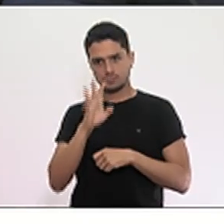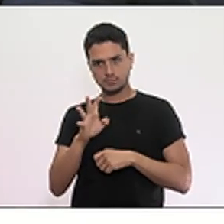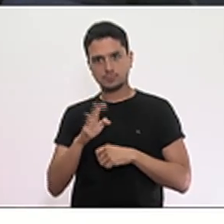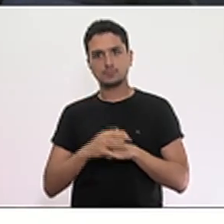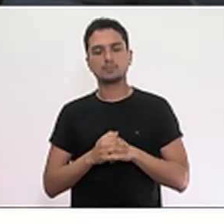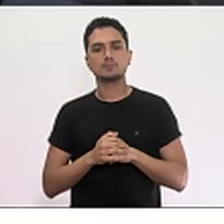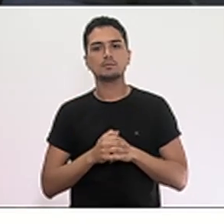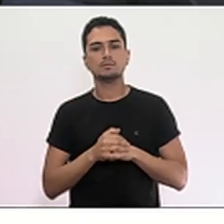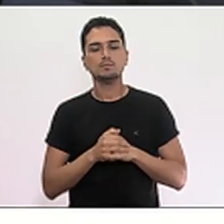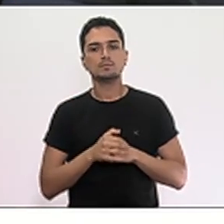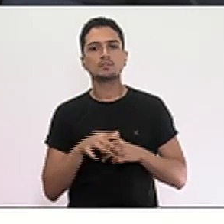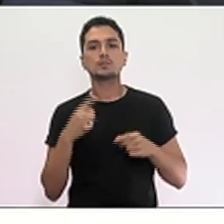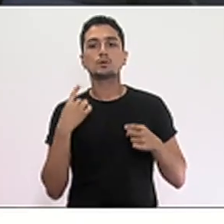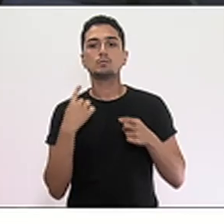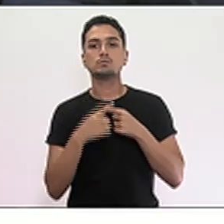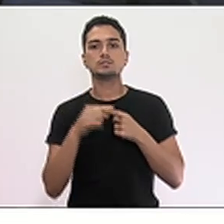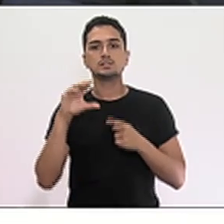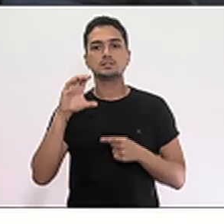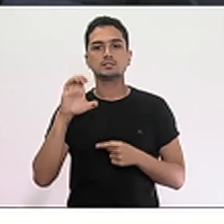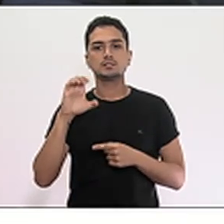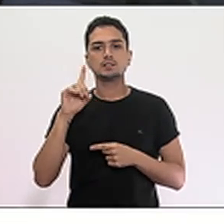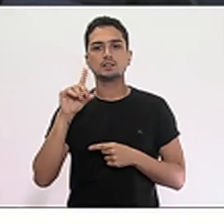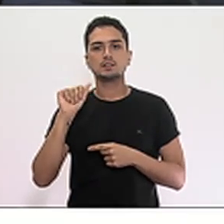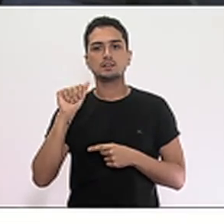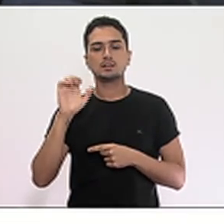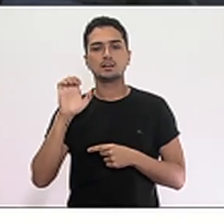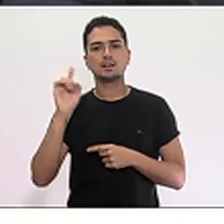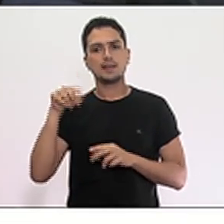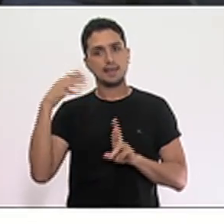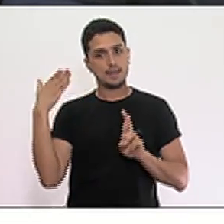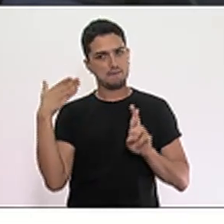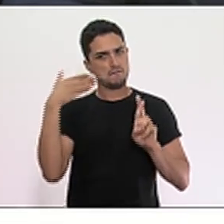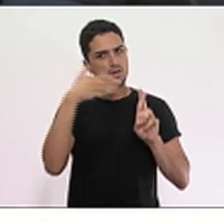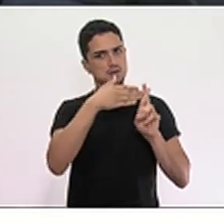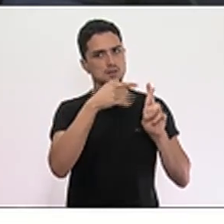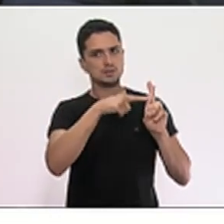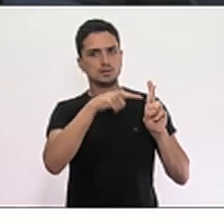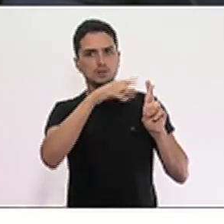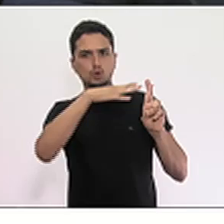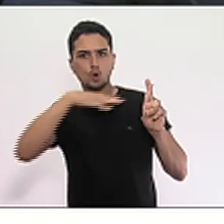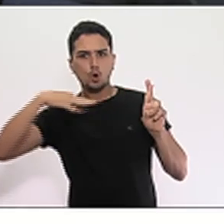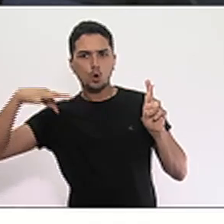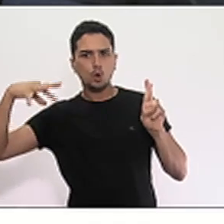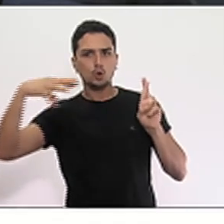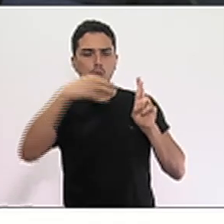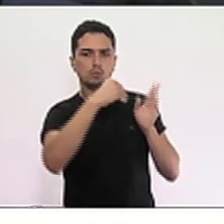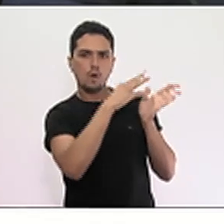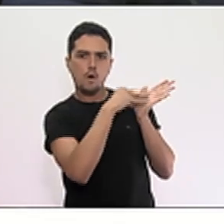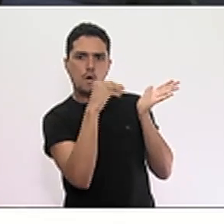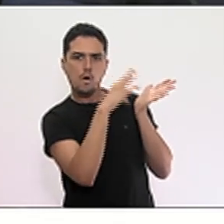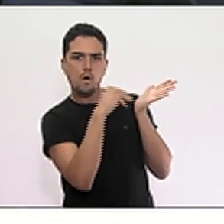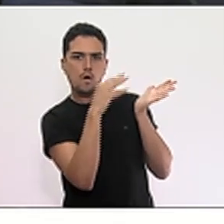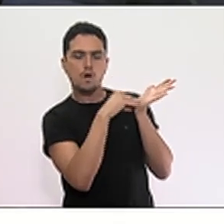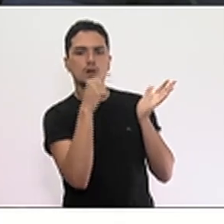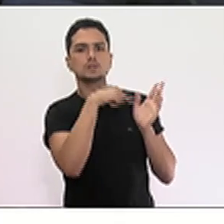SEDAI, ela é uma empresa de referência, considerada uma das melhores empresas do Brasil